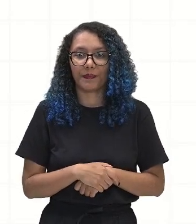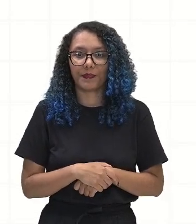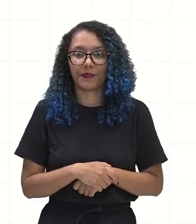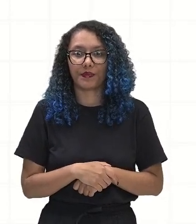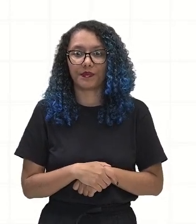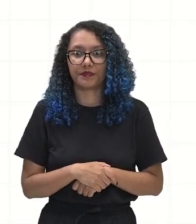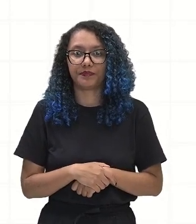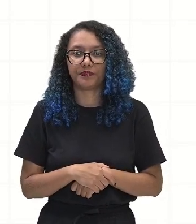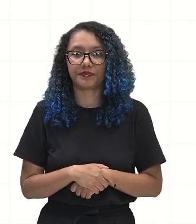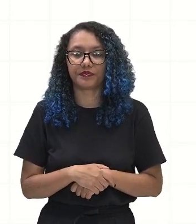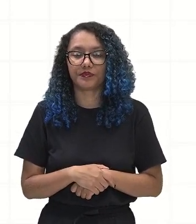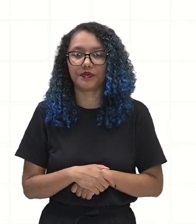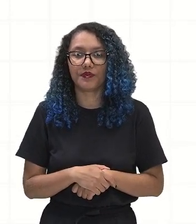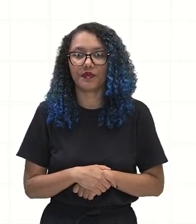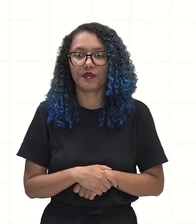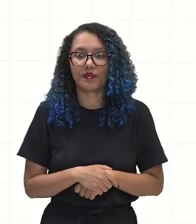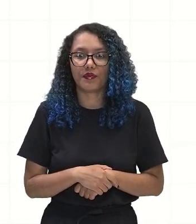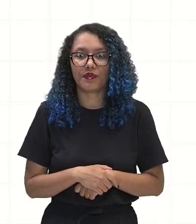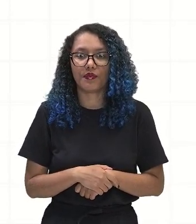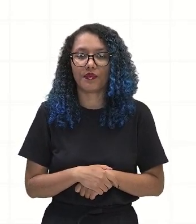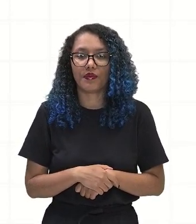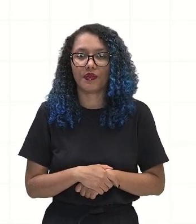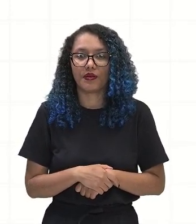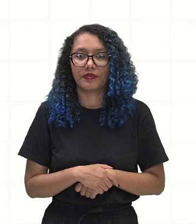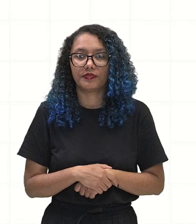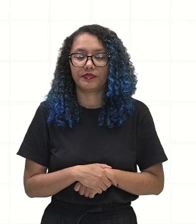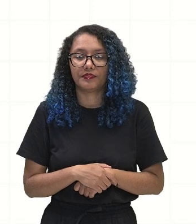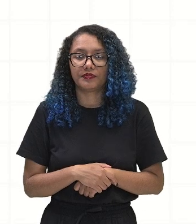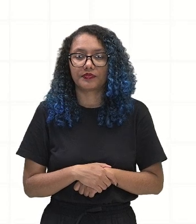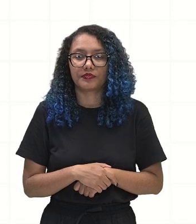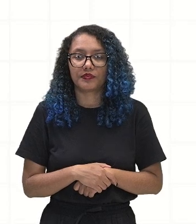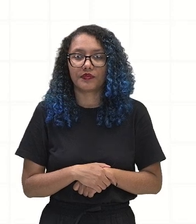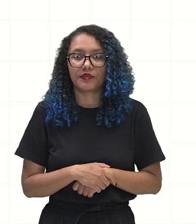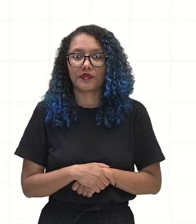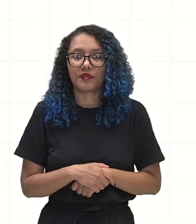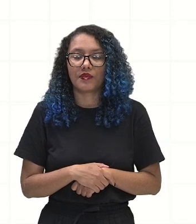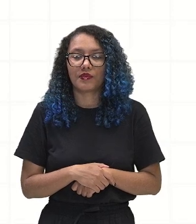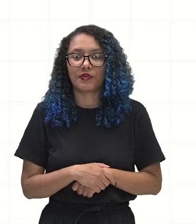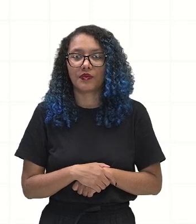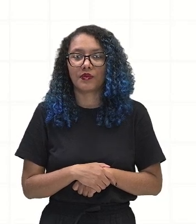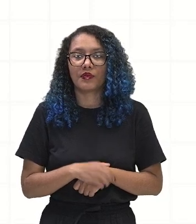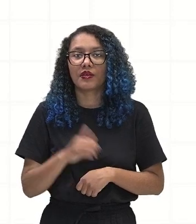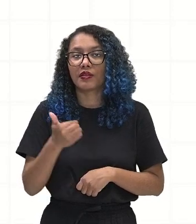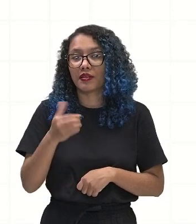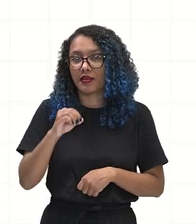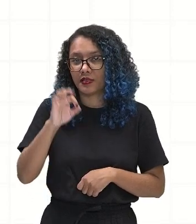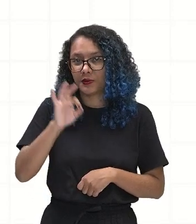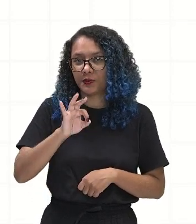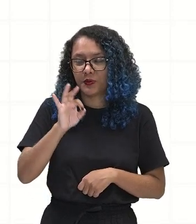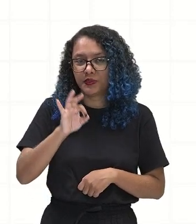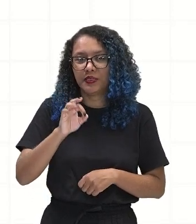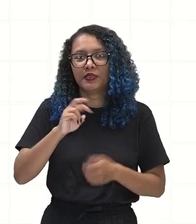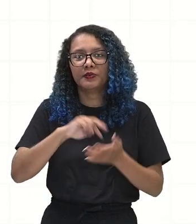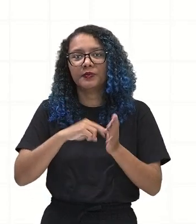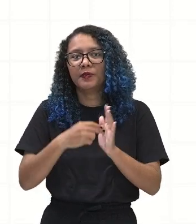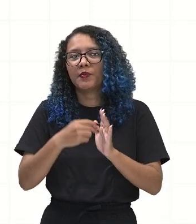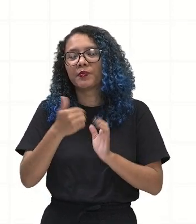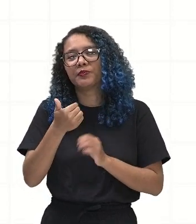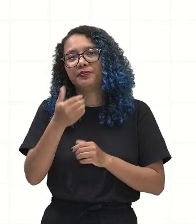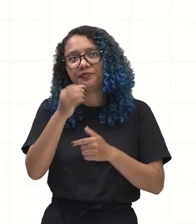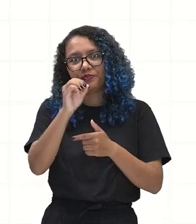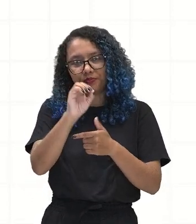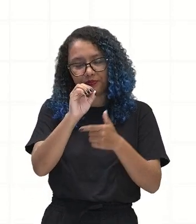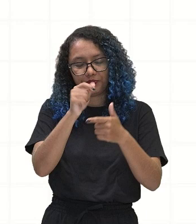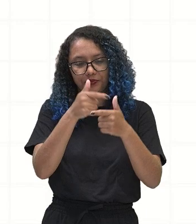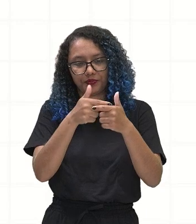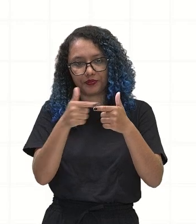Agora, o que dá 10 centésimos? 10 sobre 100. Né? Agora, na